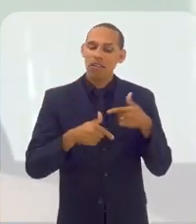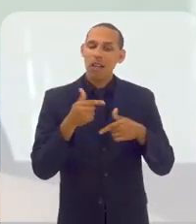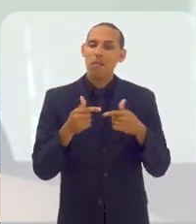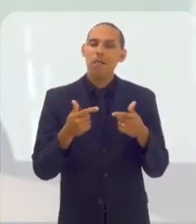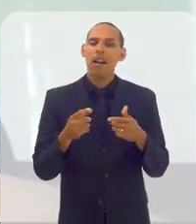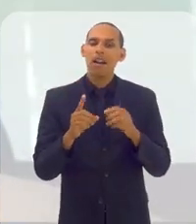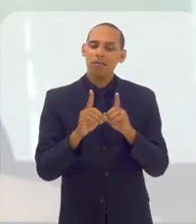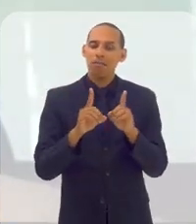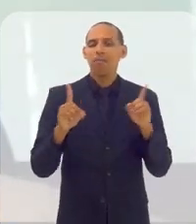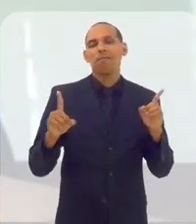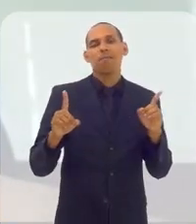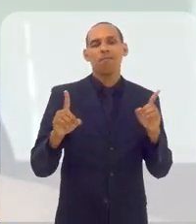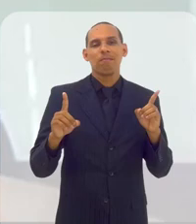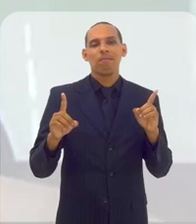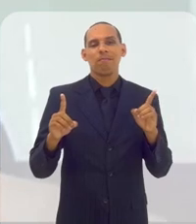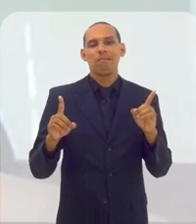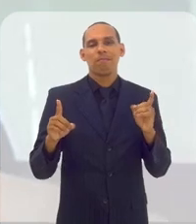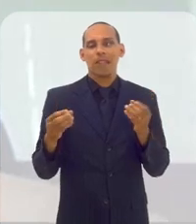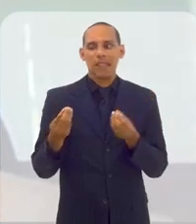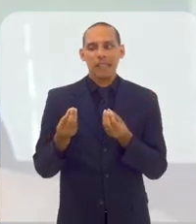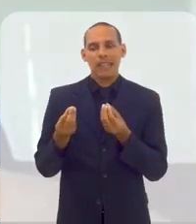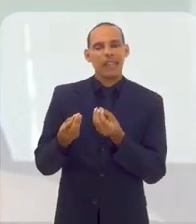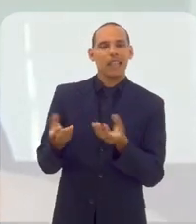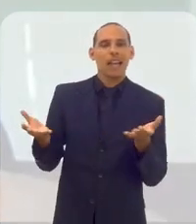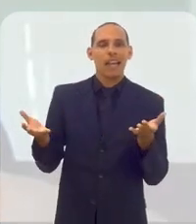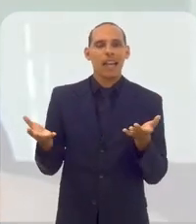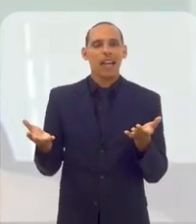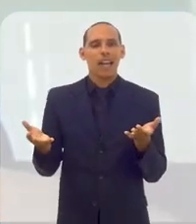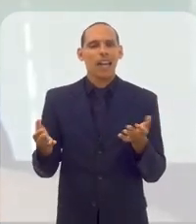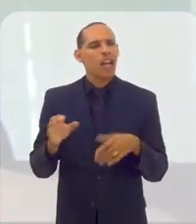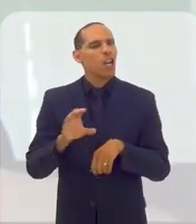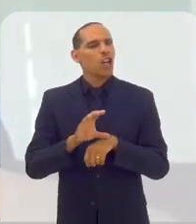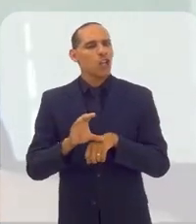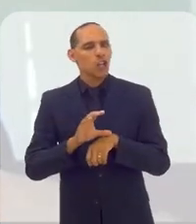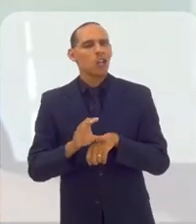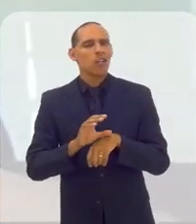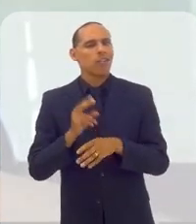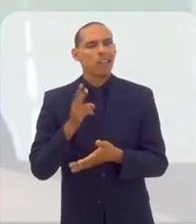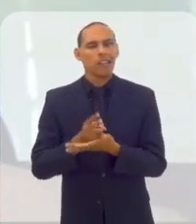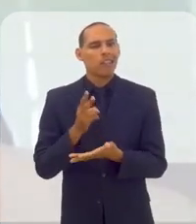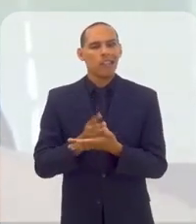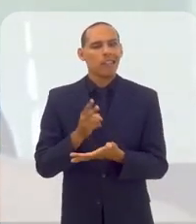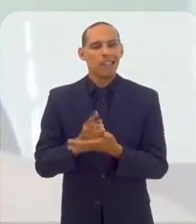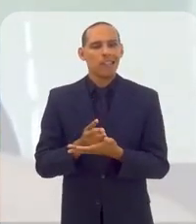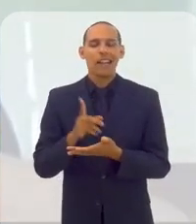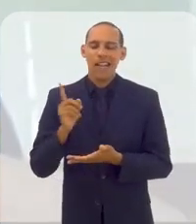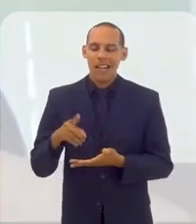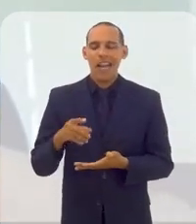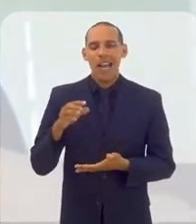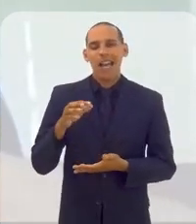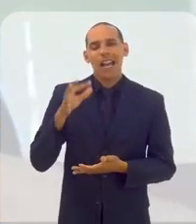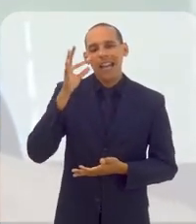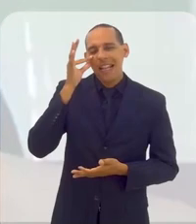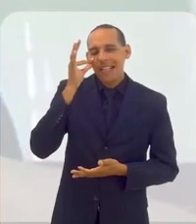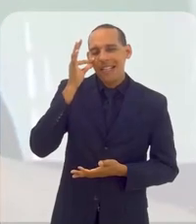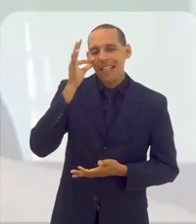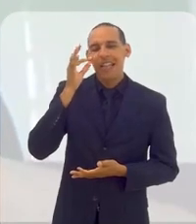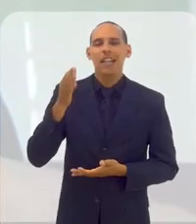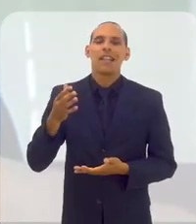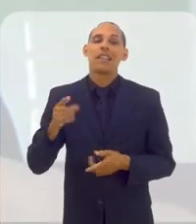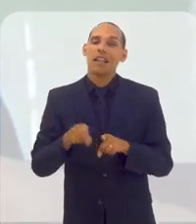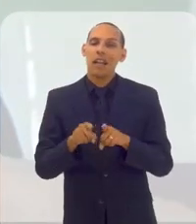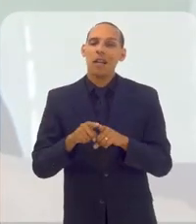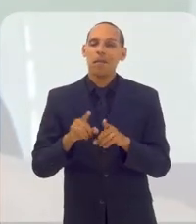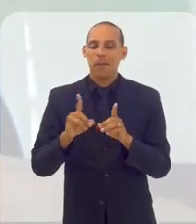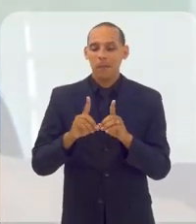o trabalho de forma remota né e ofertar os nossos cursos né como a gente sempre oferta né no modelo sendo presencial